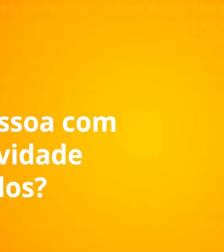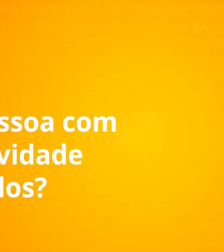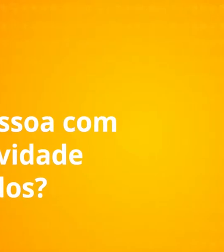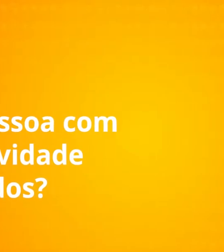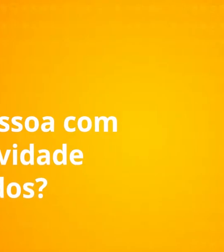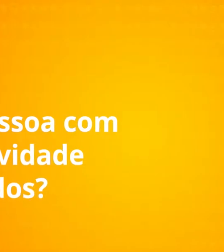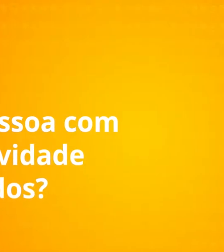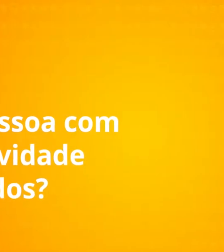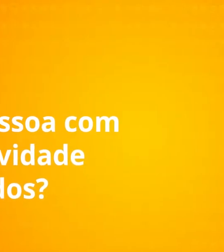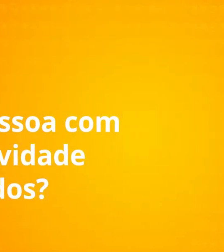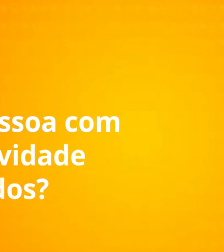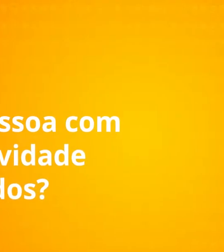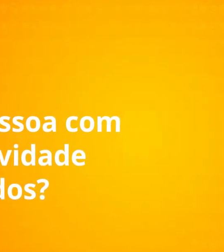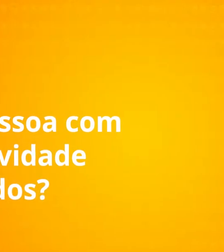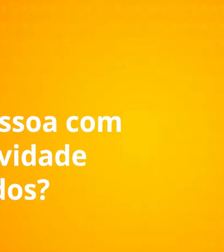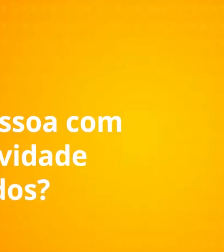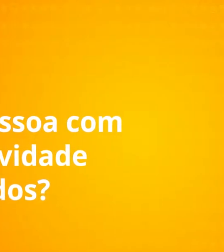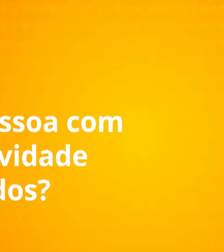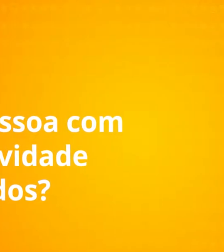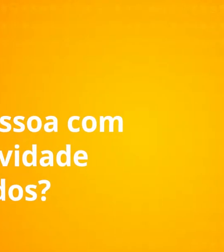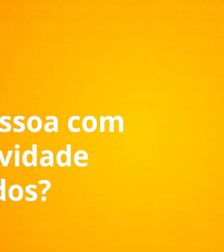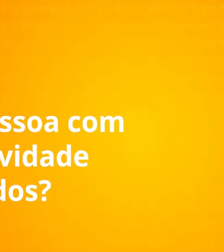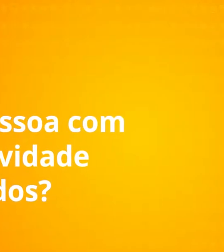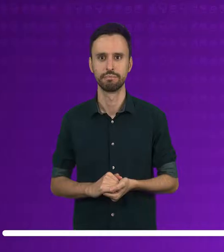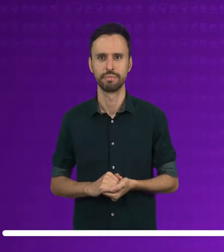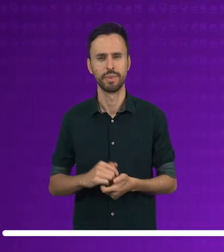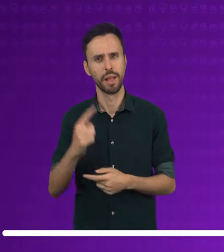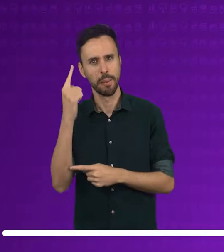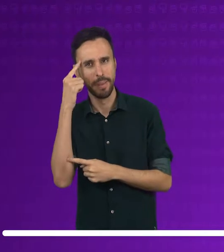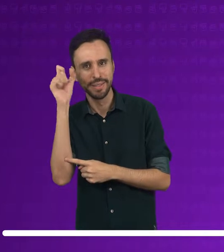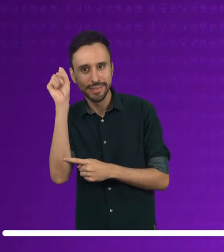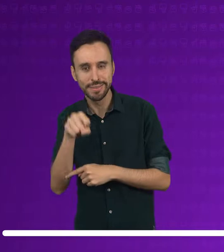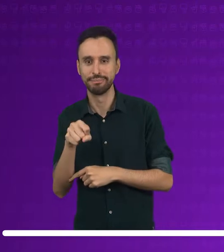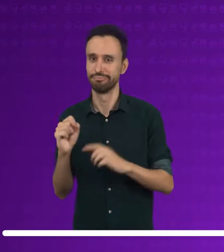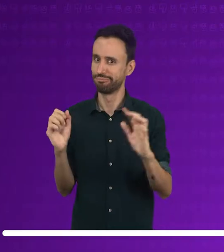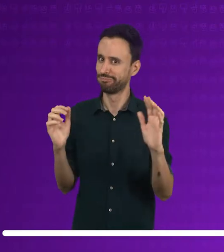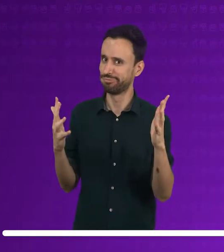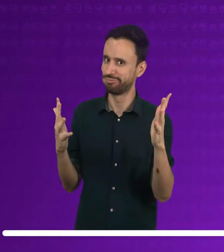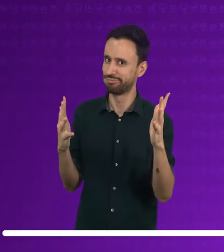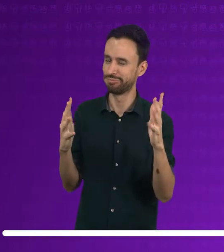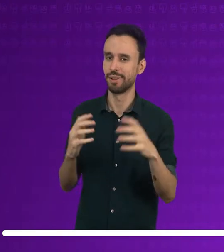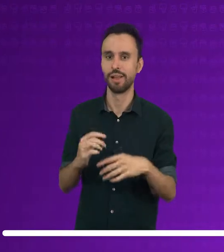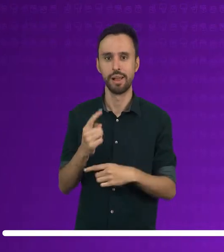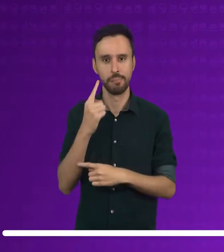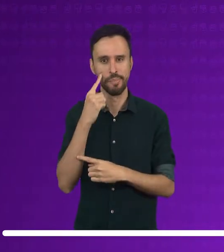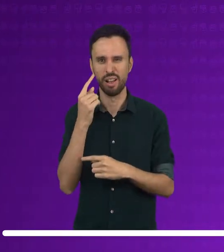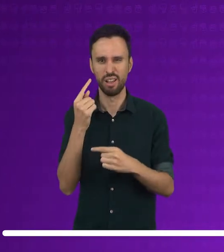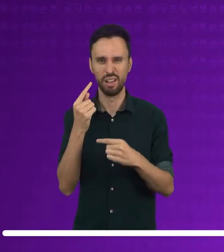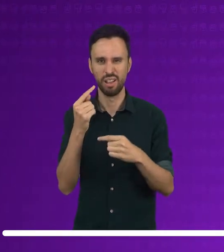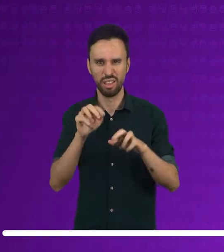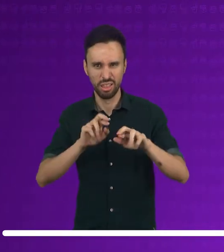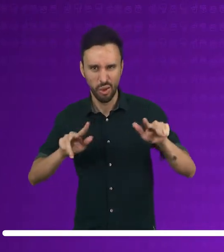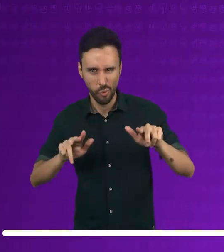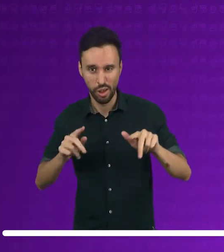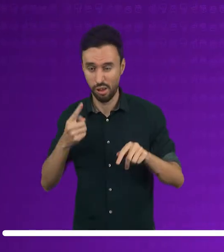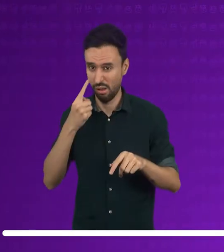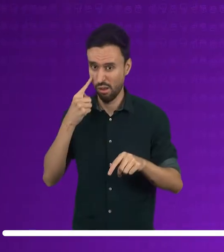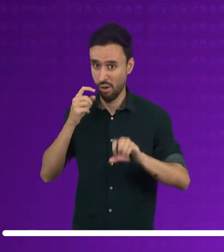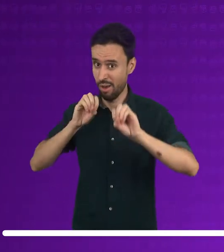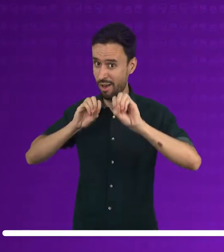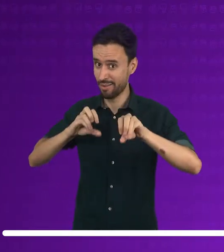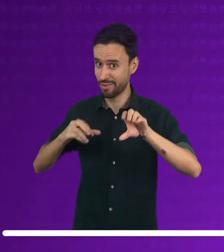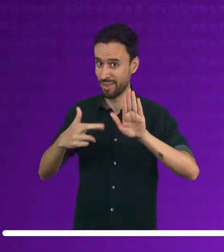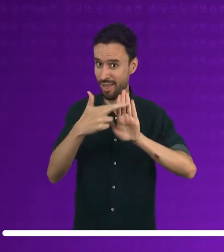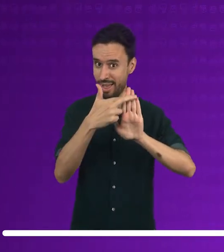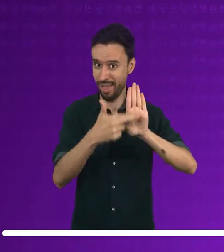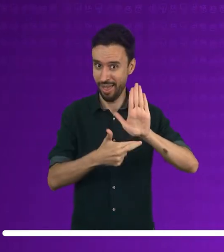Você é uma pessoa com boa produtividade nos estudos? Se sim, parabéns! Agora, se esse não é o seu caso, nós vamos